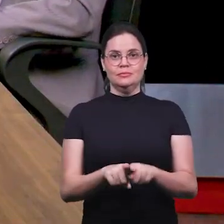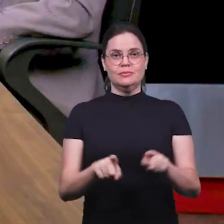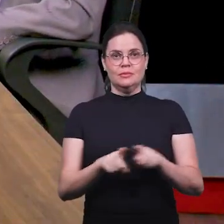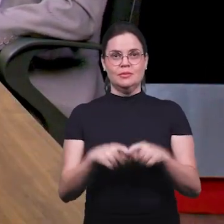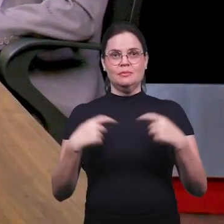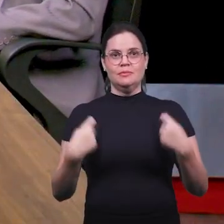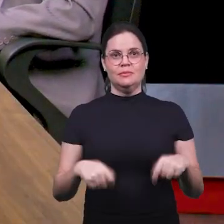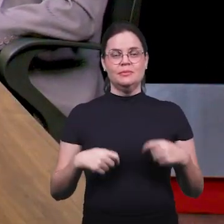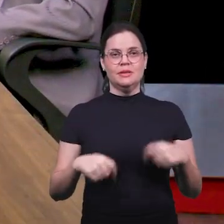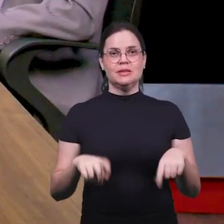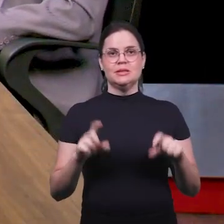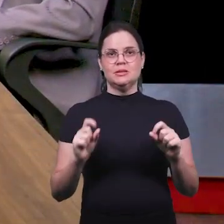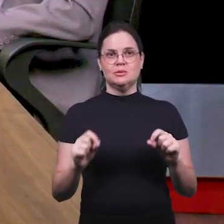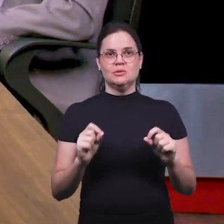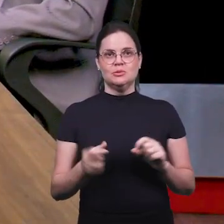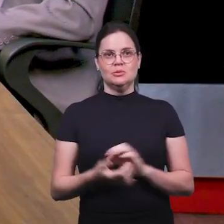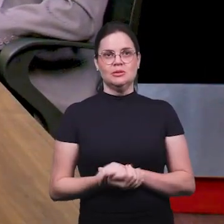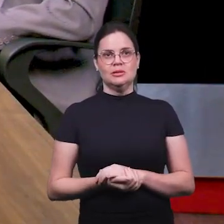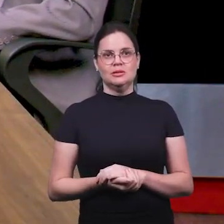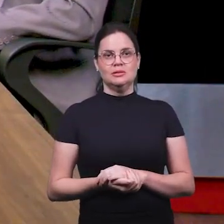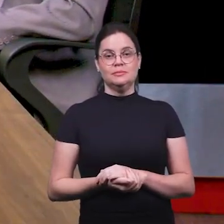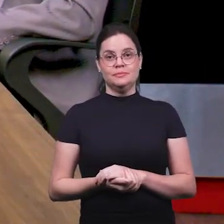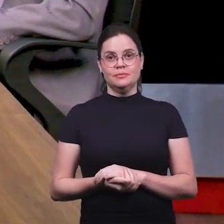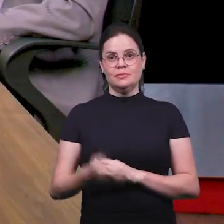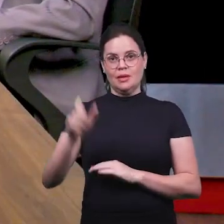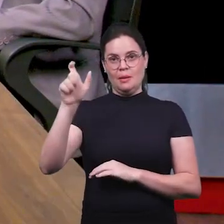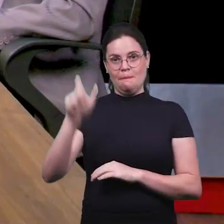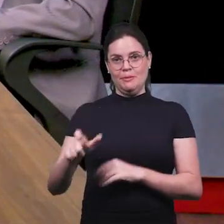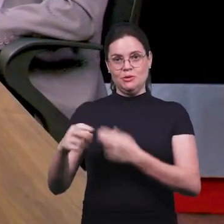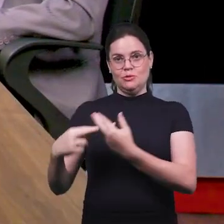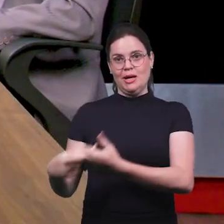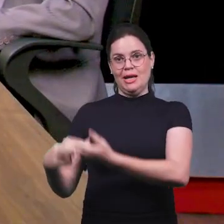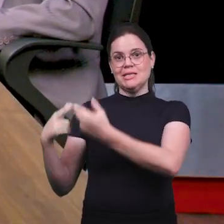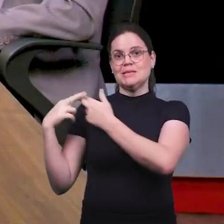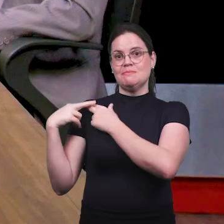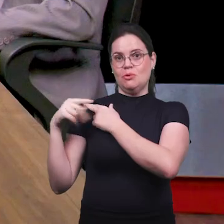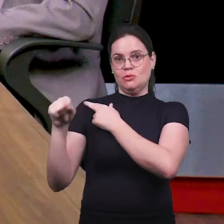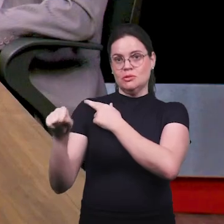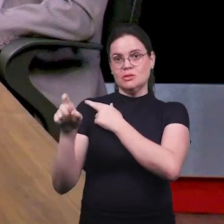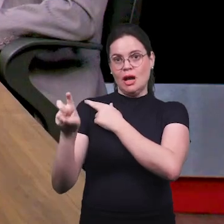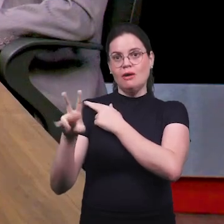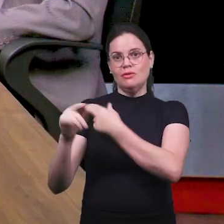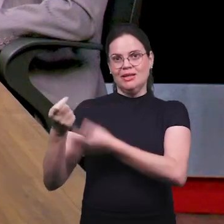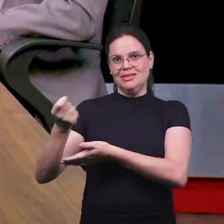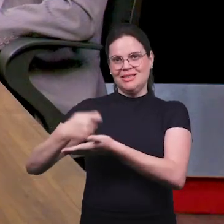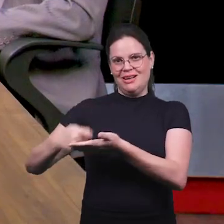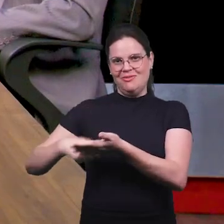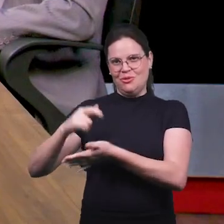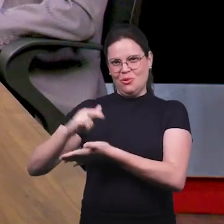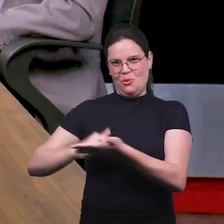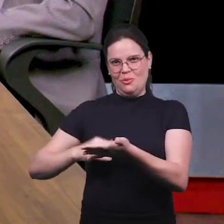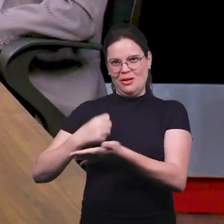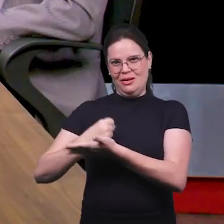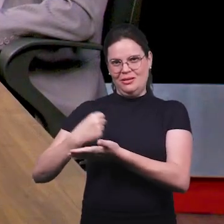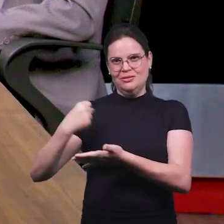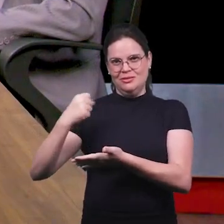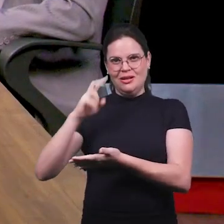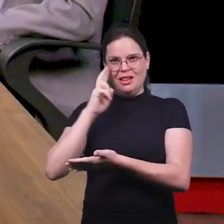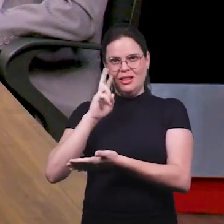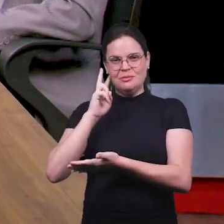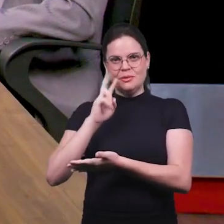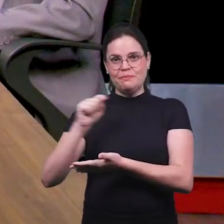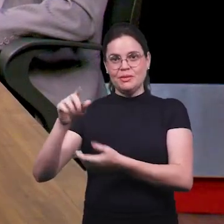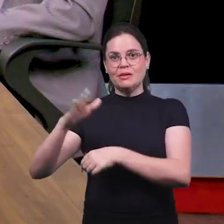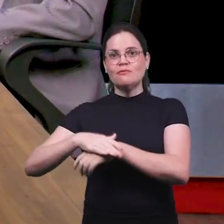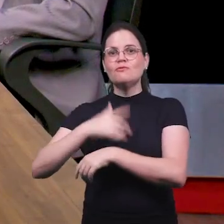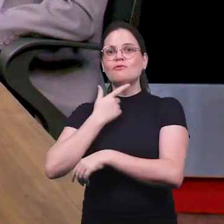que vai transmitir, no caso, os seus bens, que dispõe dos seus bens, desses valores, ele precisa manifestar